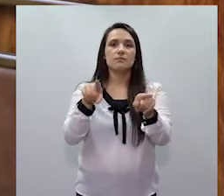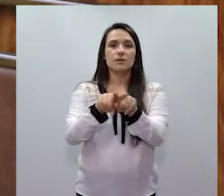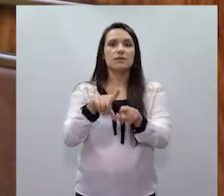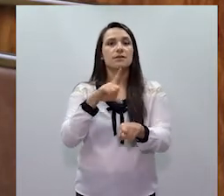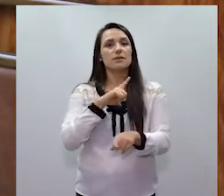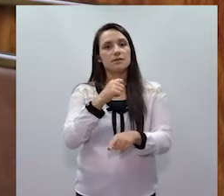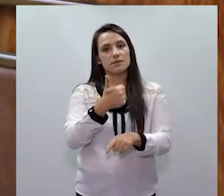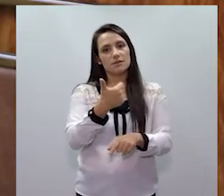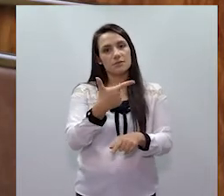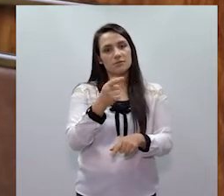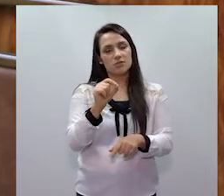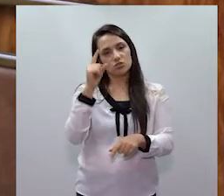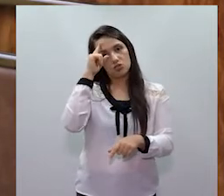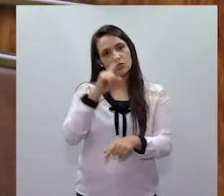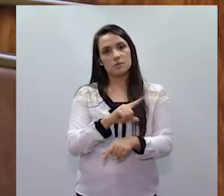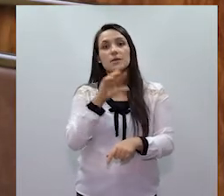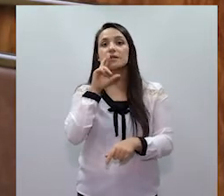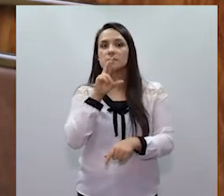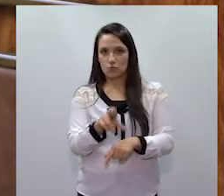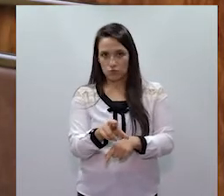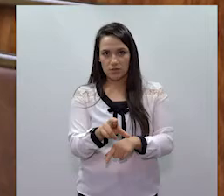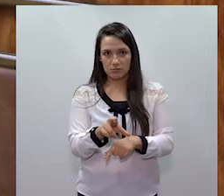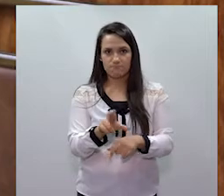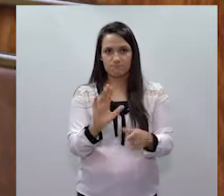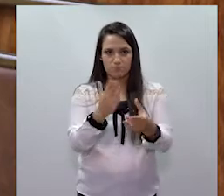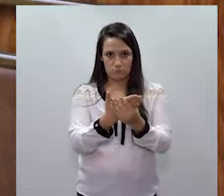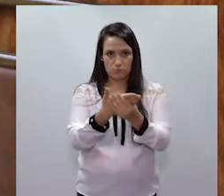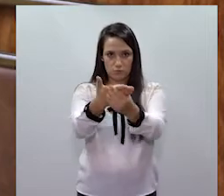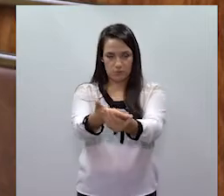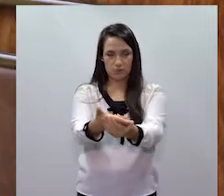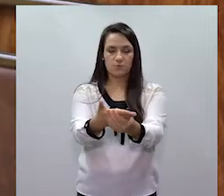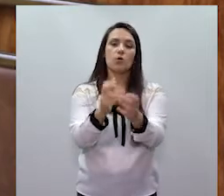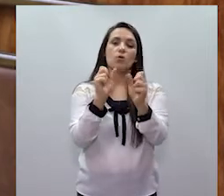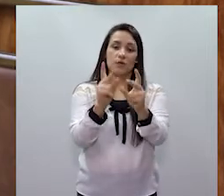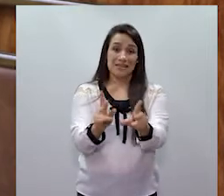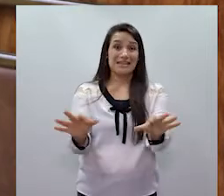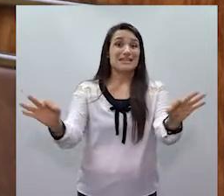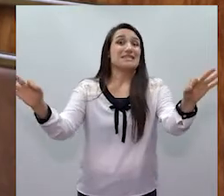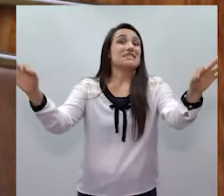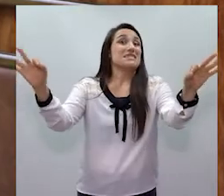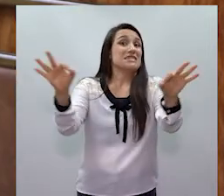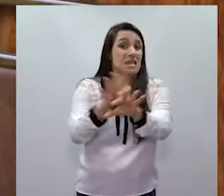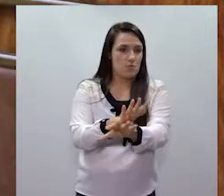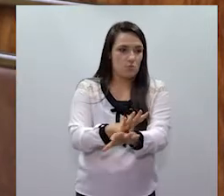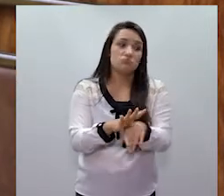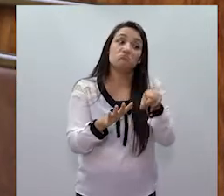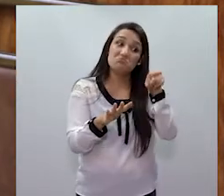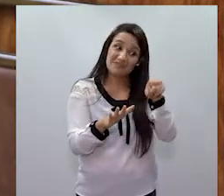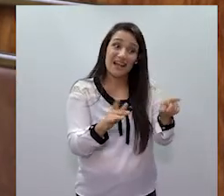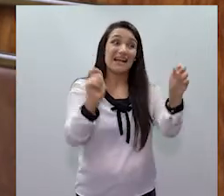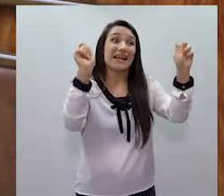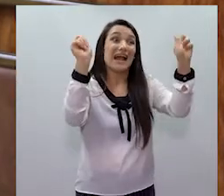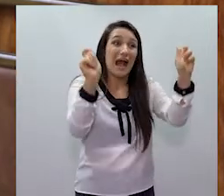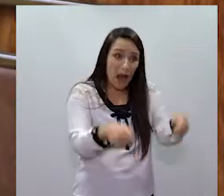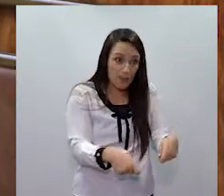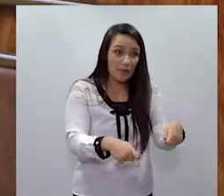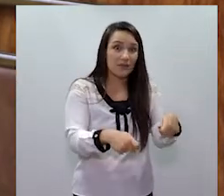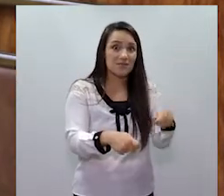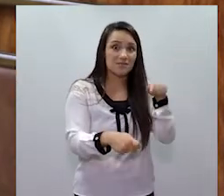120 dias para terminar o procedimento, né? A partir disso, então, a pessoa está apta para